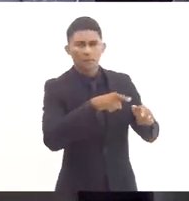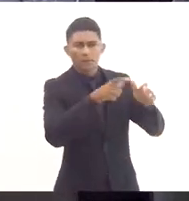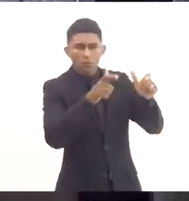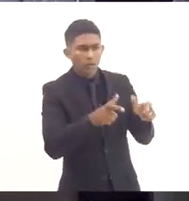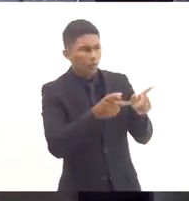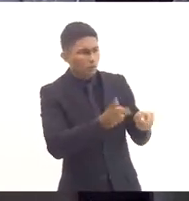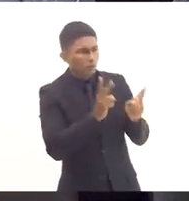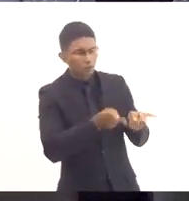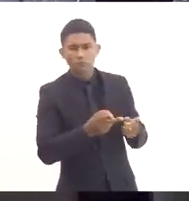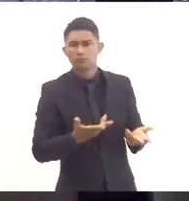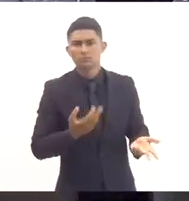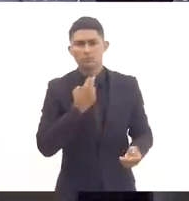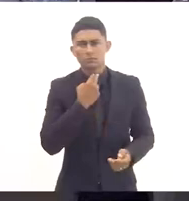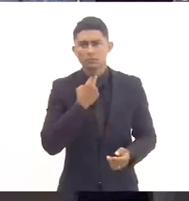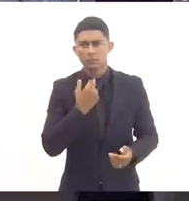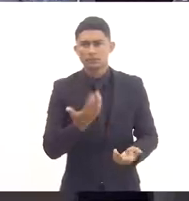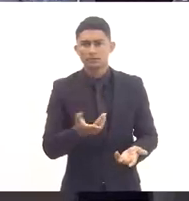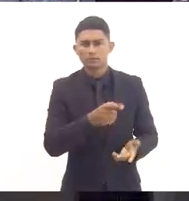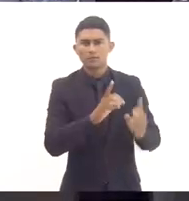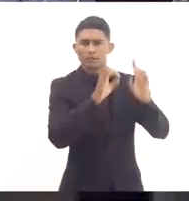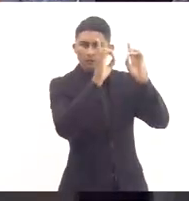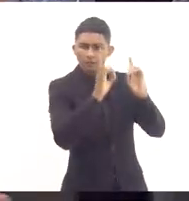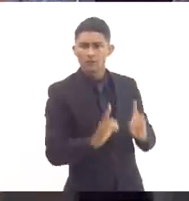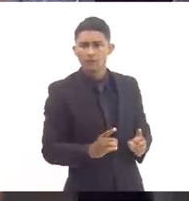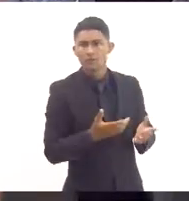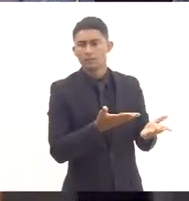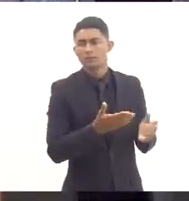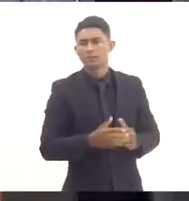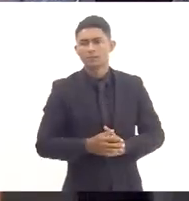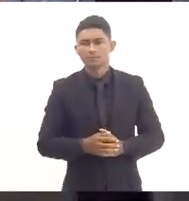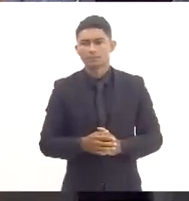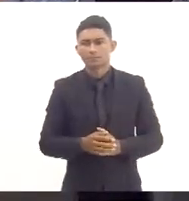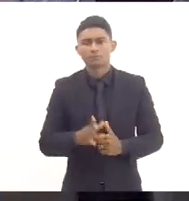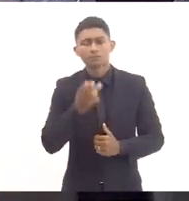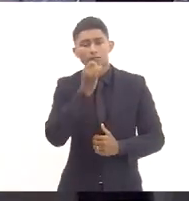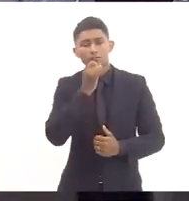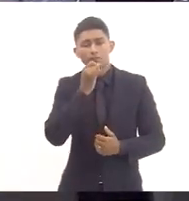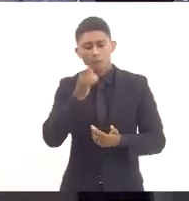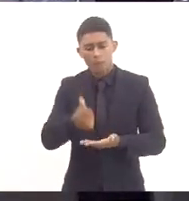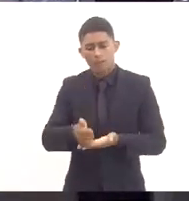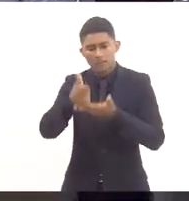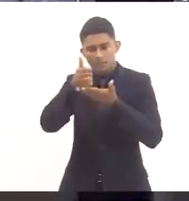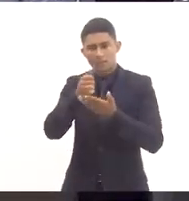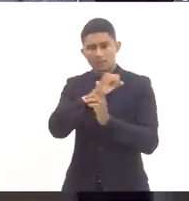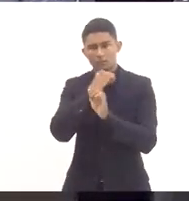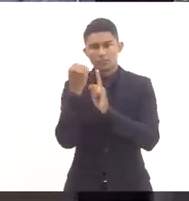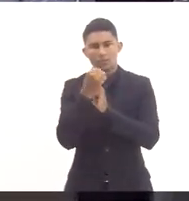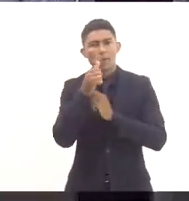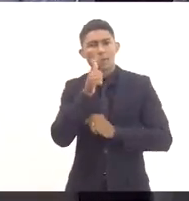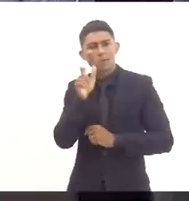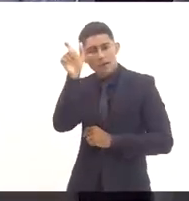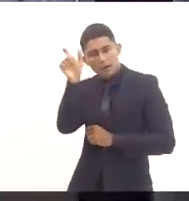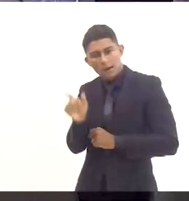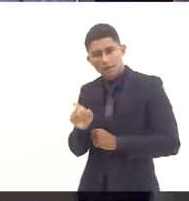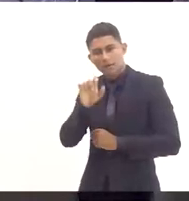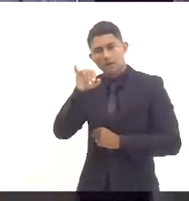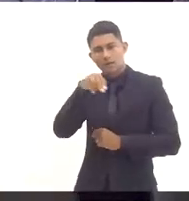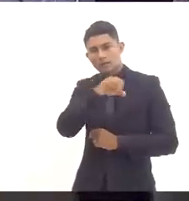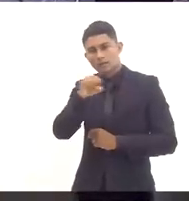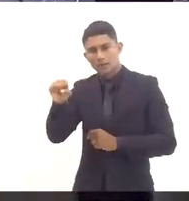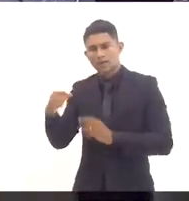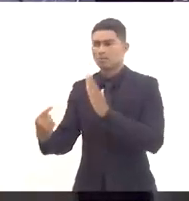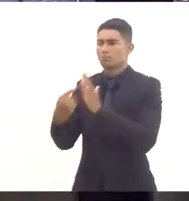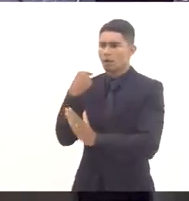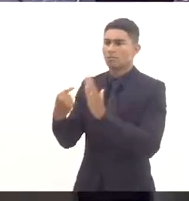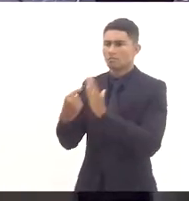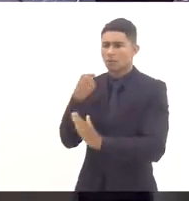a ilha de eficiente para todo mundo aí chega nós tem Social do INSS é latim da Galati para você